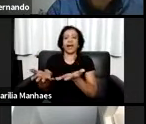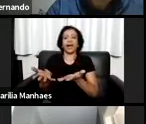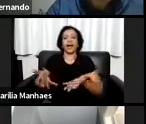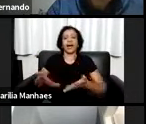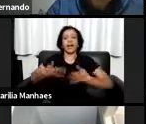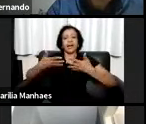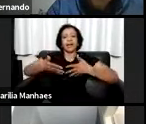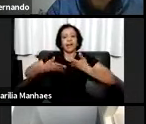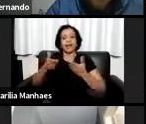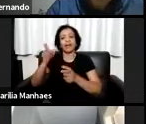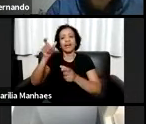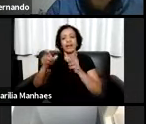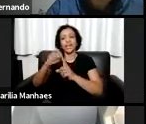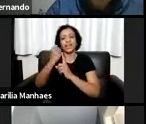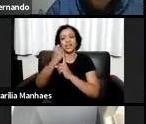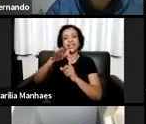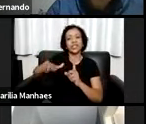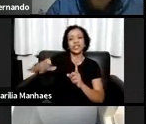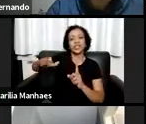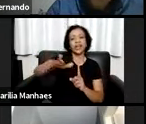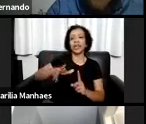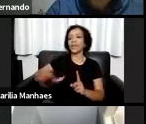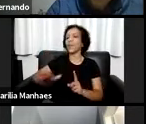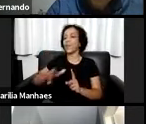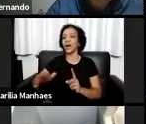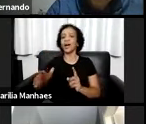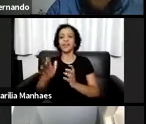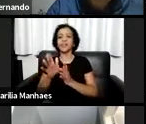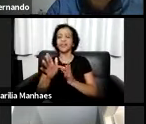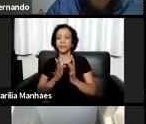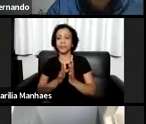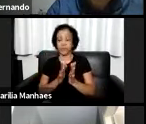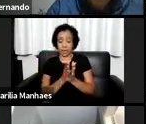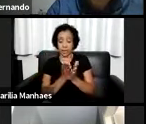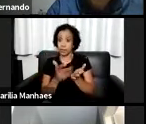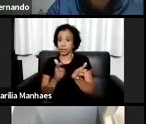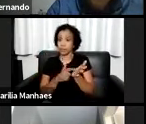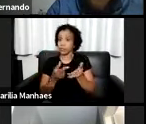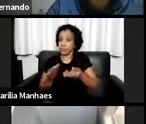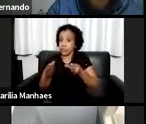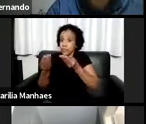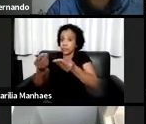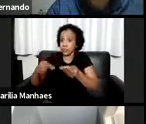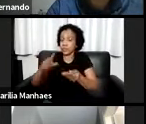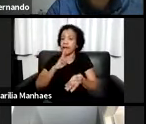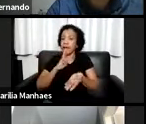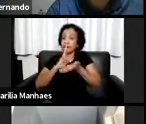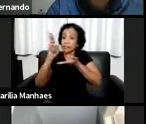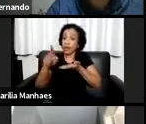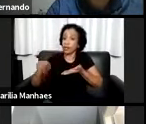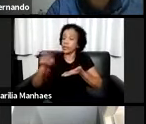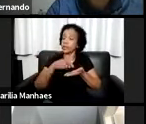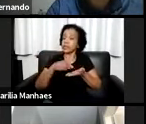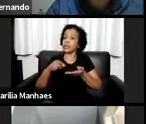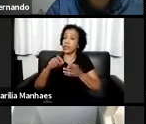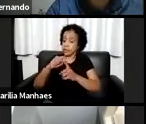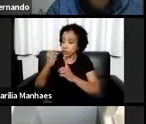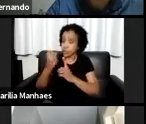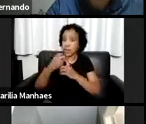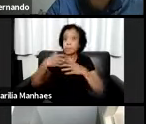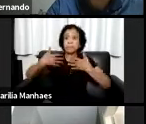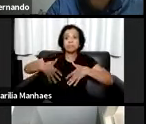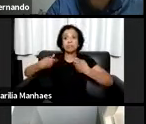A sociedade está perguntando, a igreja, com a palavra de Deus, vai oferecer as respostas. A sociedade está precisando